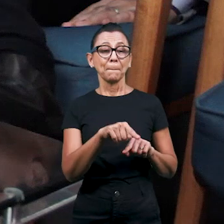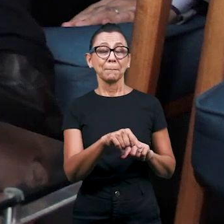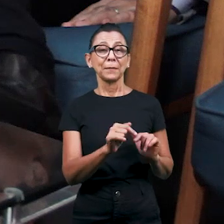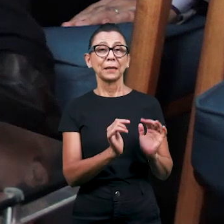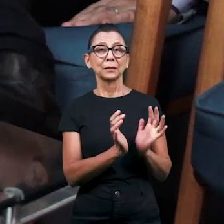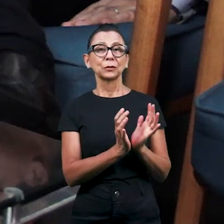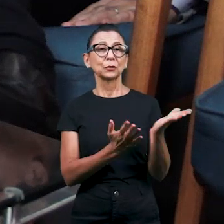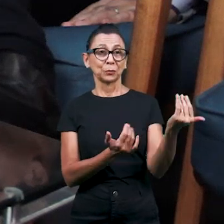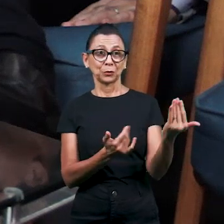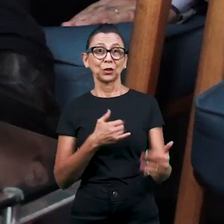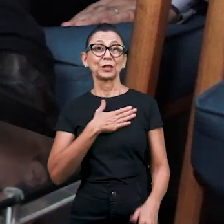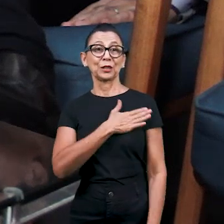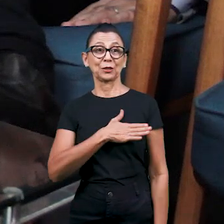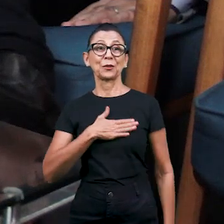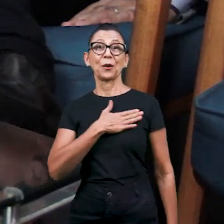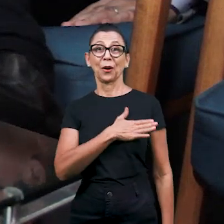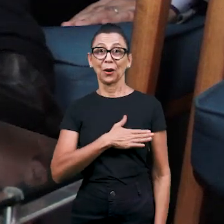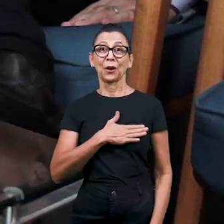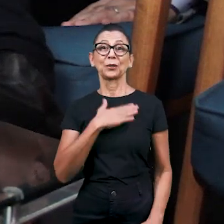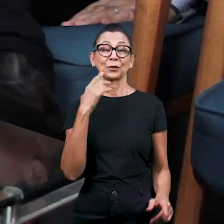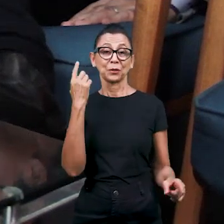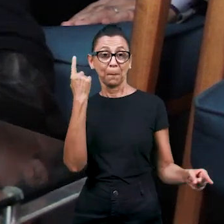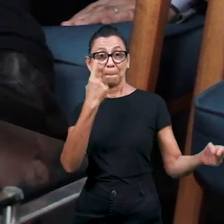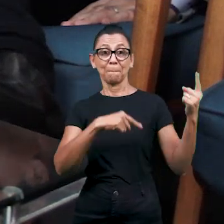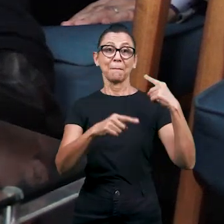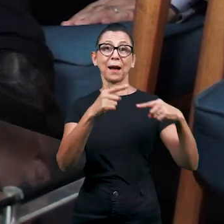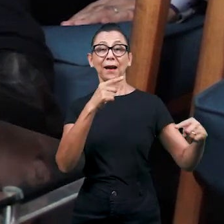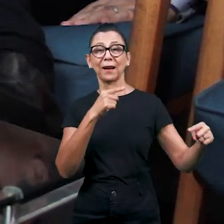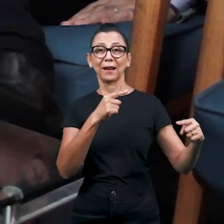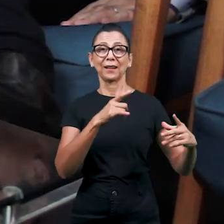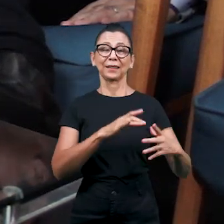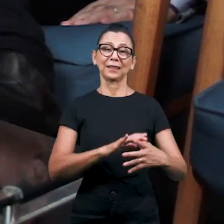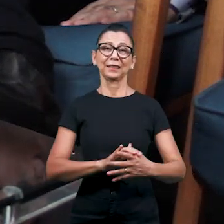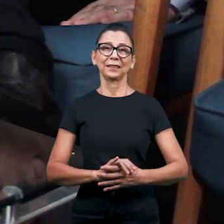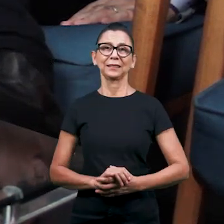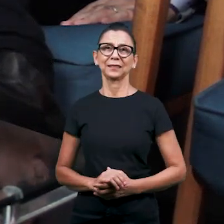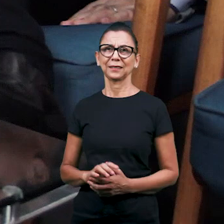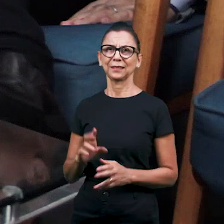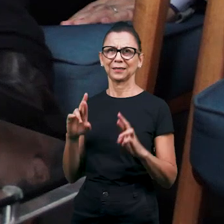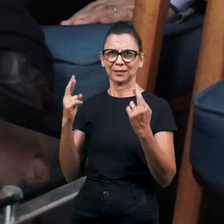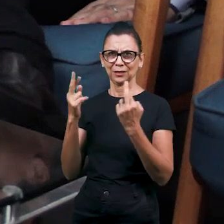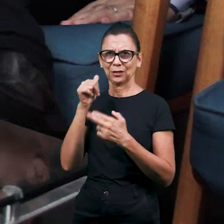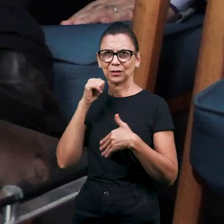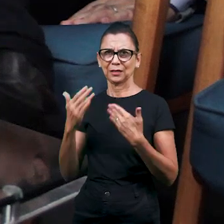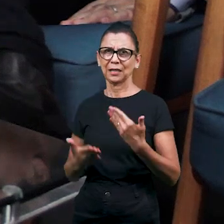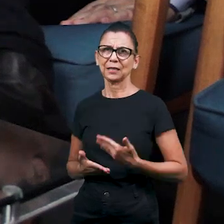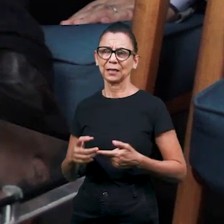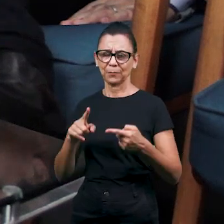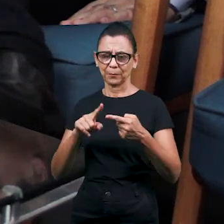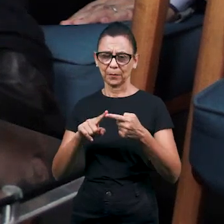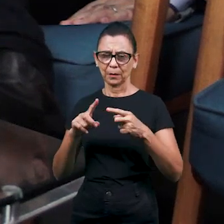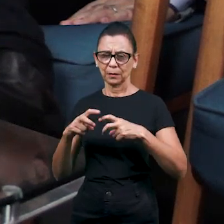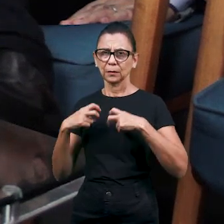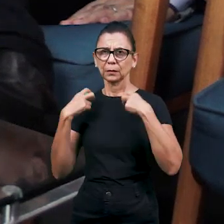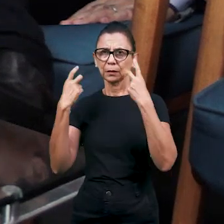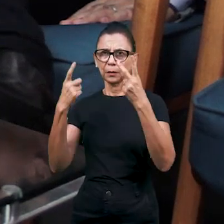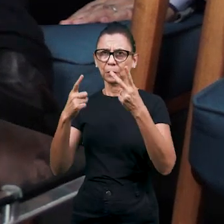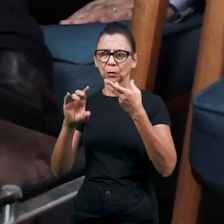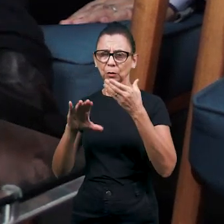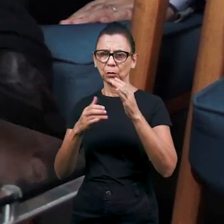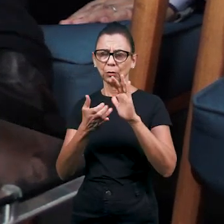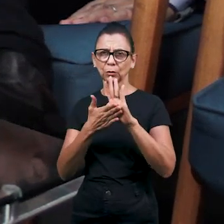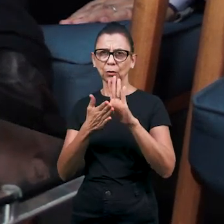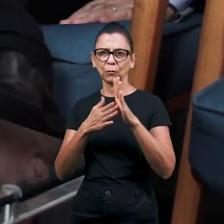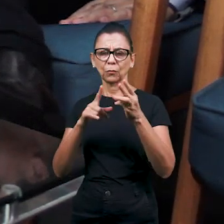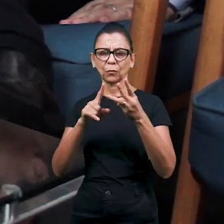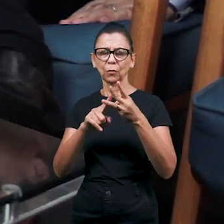jovens, no dia que ele teve aqui, foi na vida de Jacó, mostrando os 3 setores da vida de Jacó. Quando ele sai da casa dos pais, todo jovem um dia tende a sair da casa